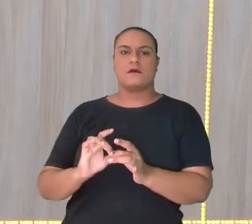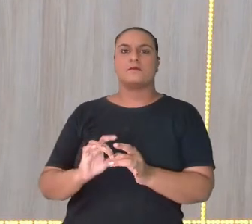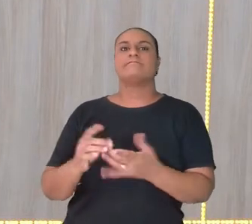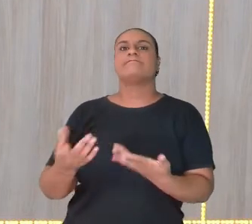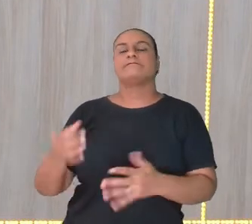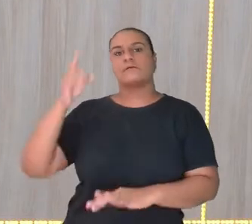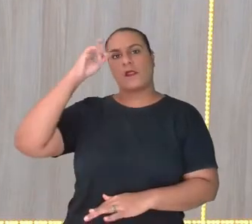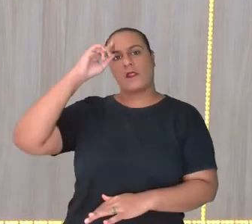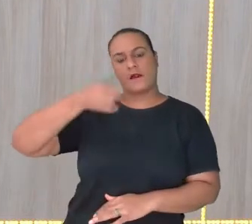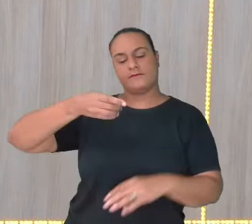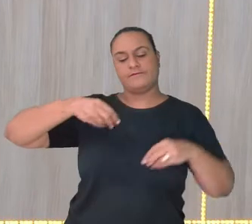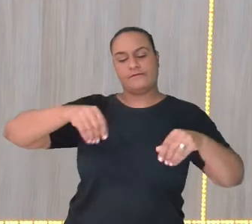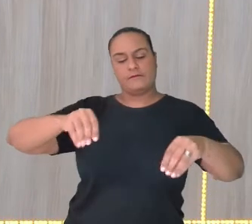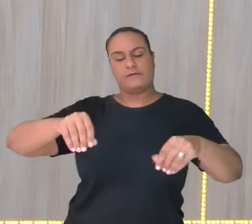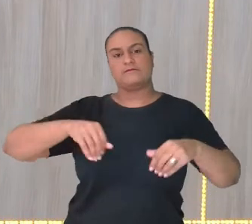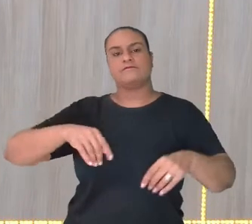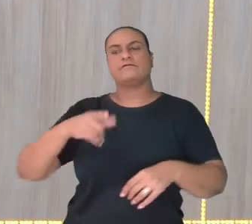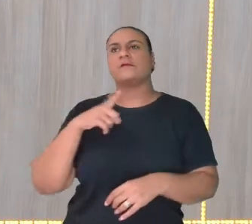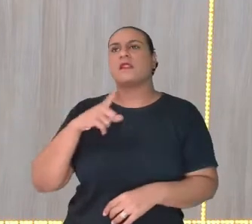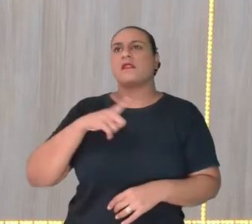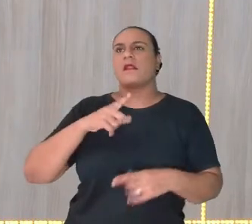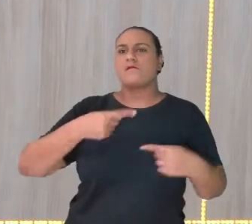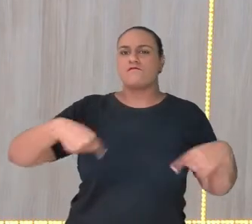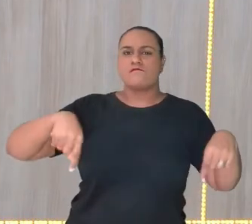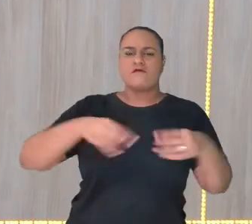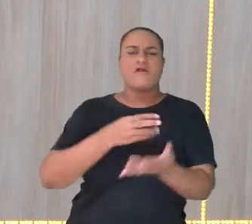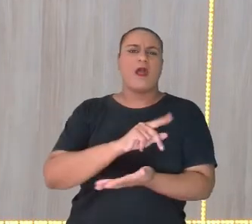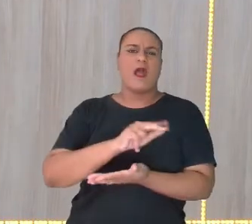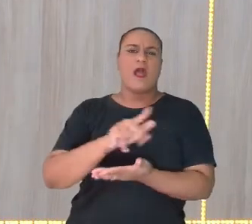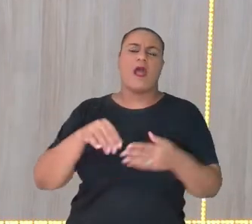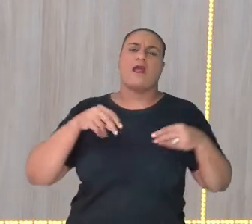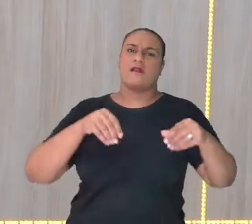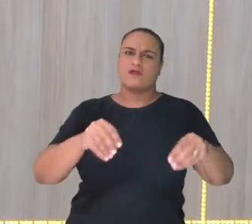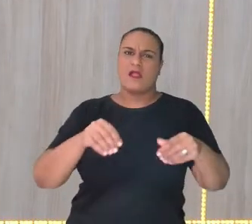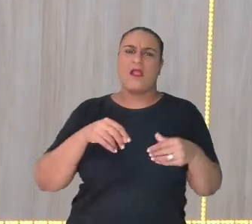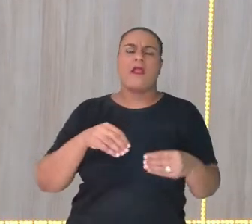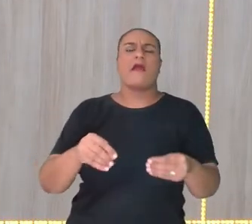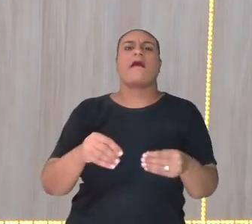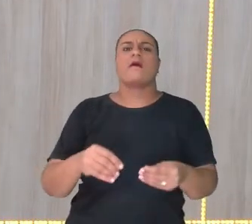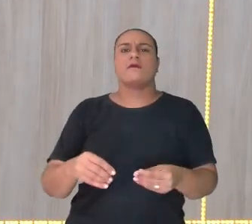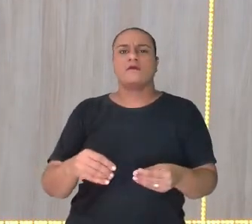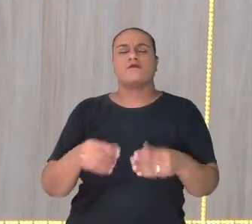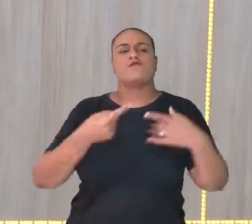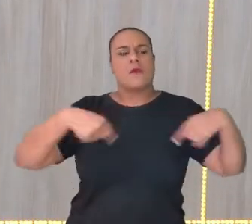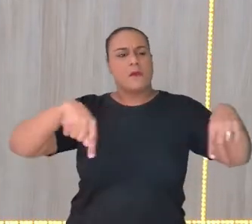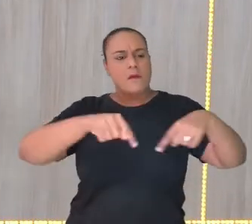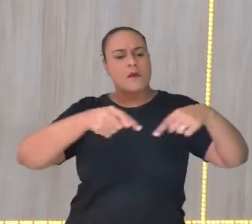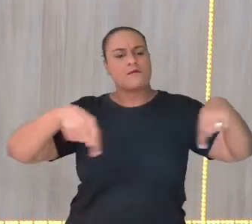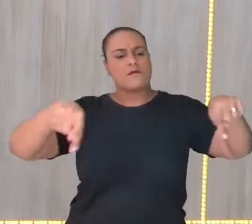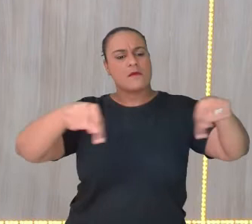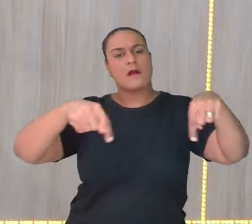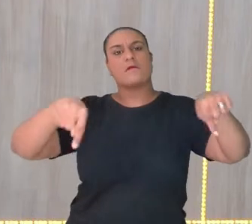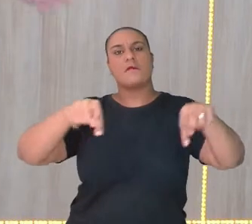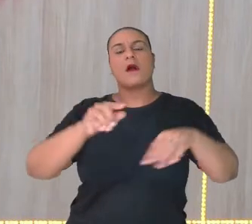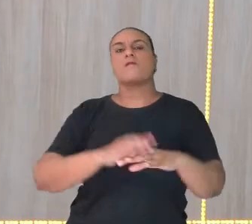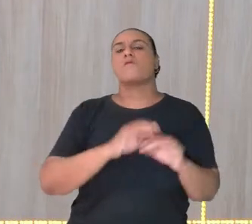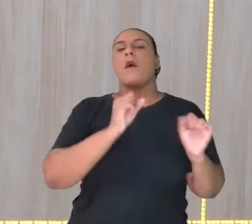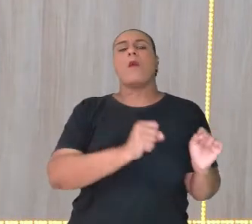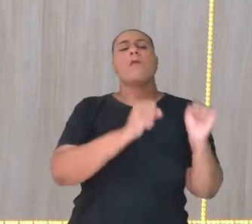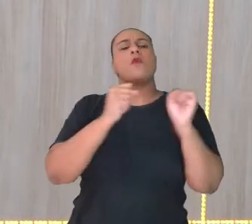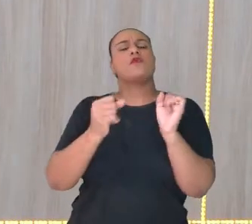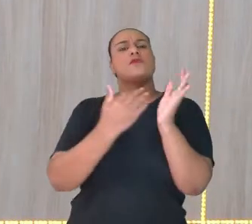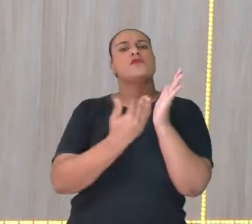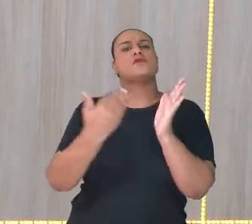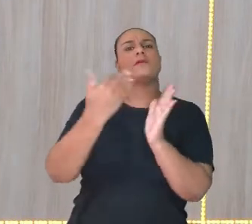de terras que possuía mais terras era considerado mais poderoso do que aquele que possuía menos terras